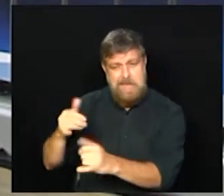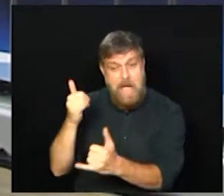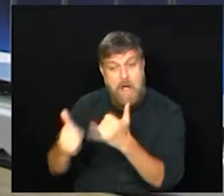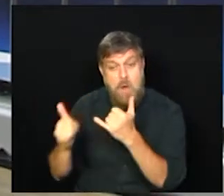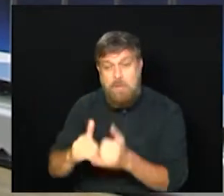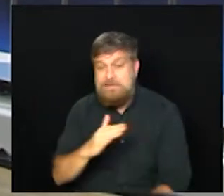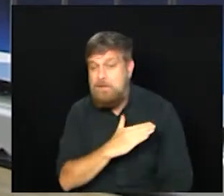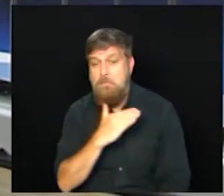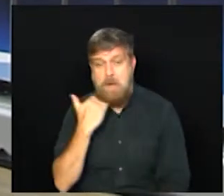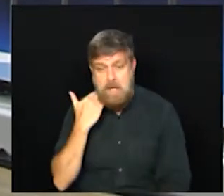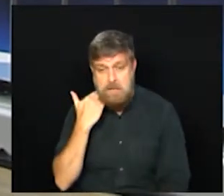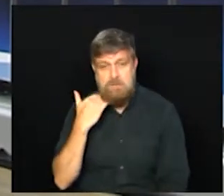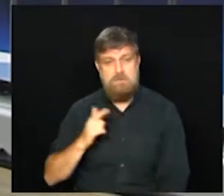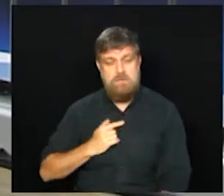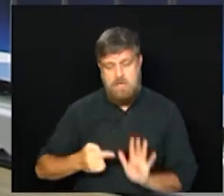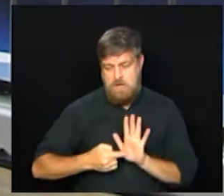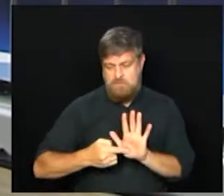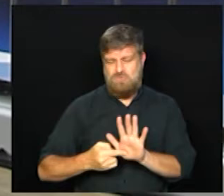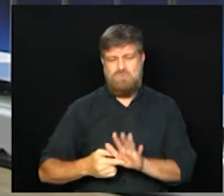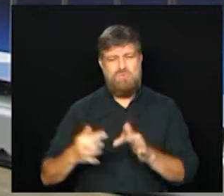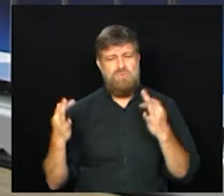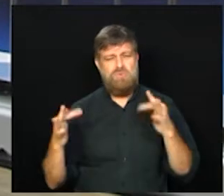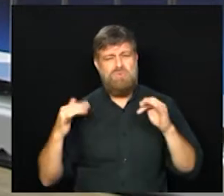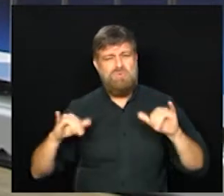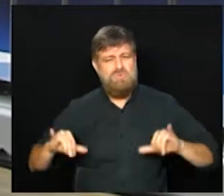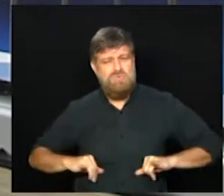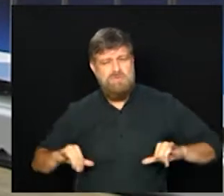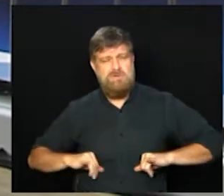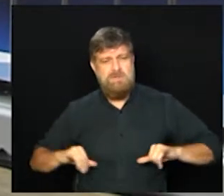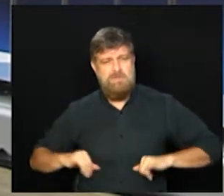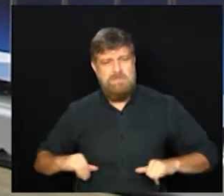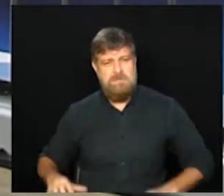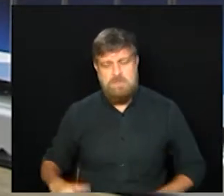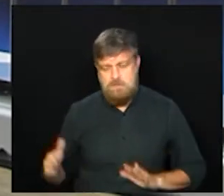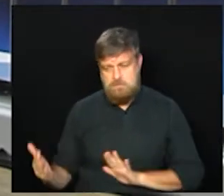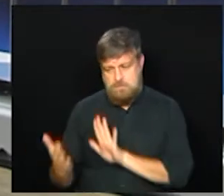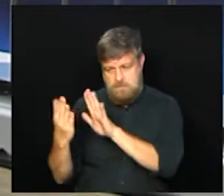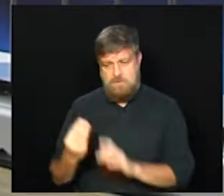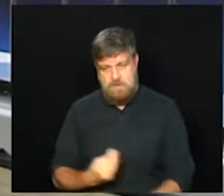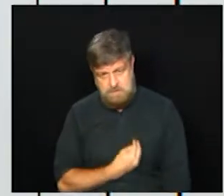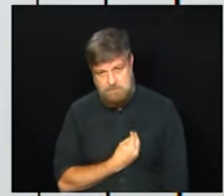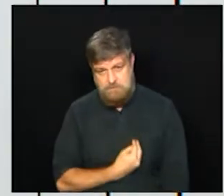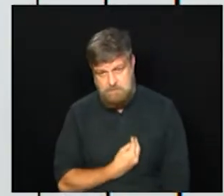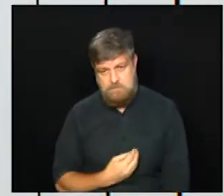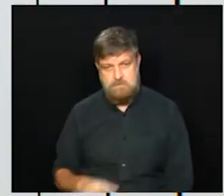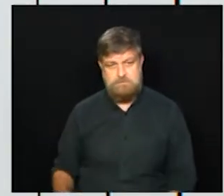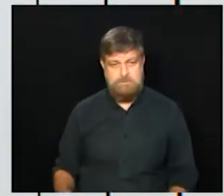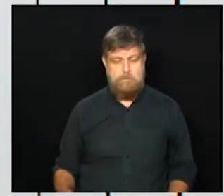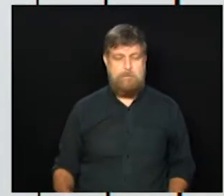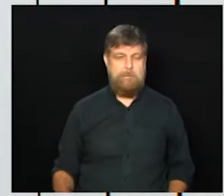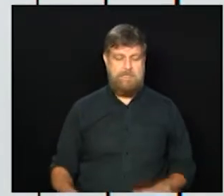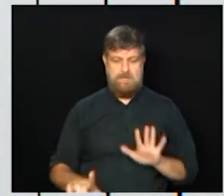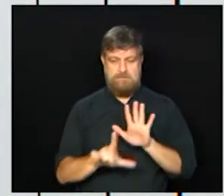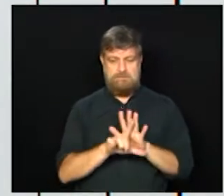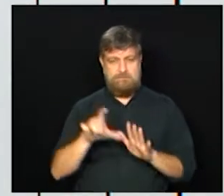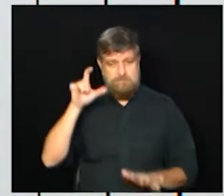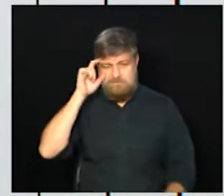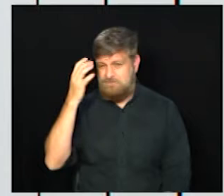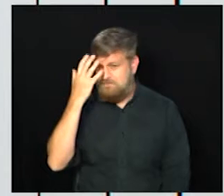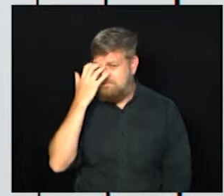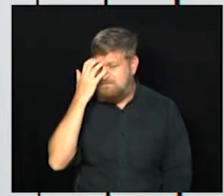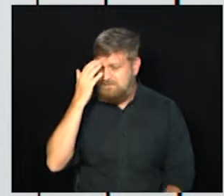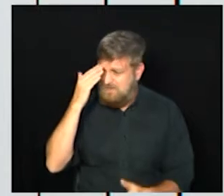assassinada, mostrou a dor que estava passando, mas reagiu e está viva? Sim, a Lei da Maria da Penha, eu acredito que ela